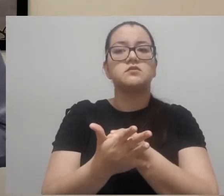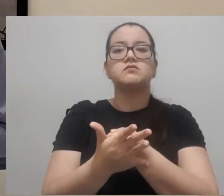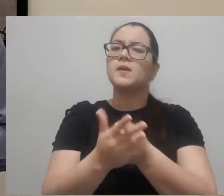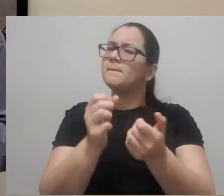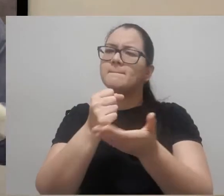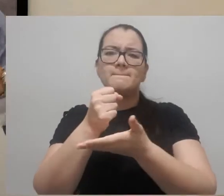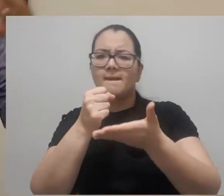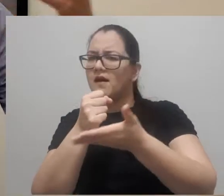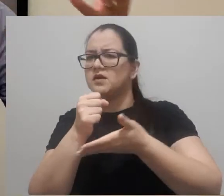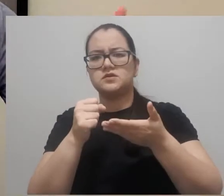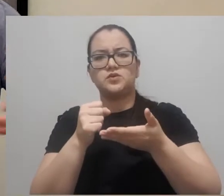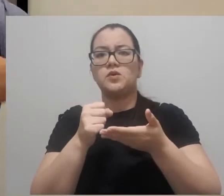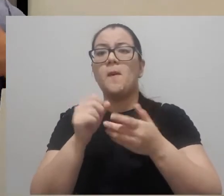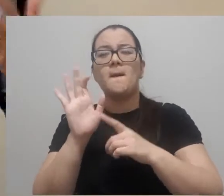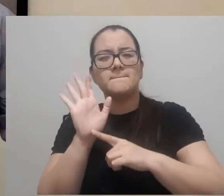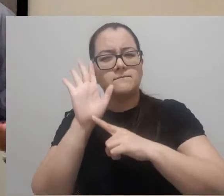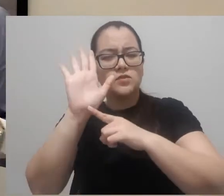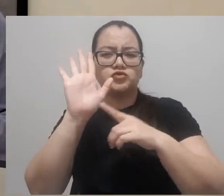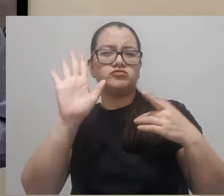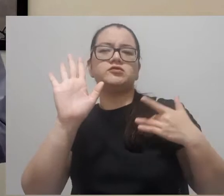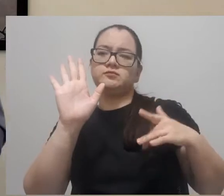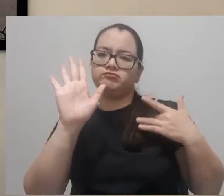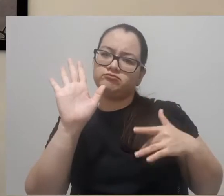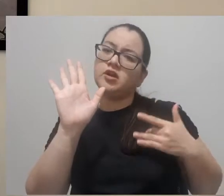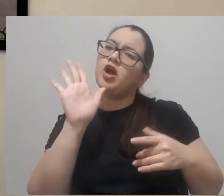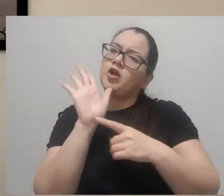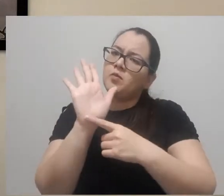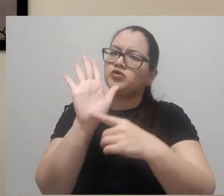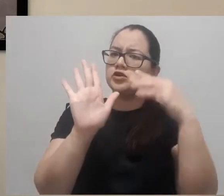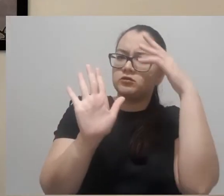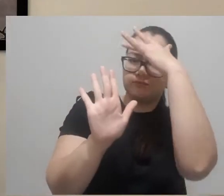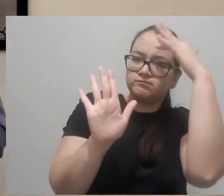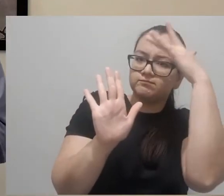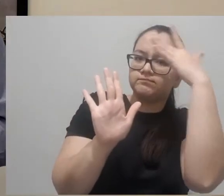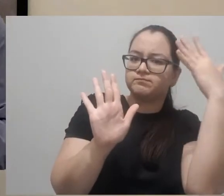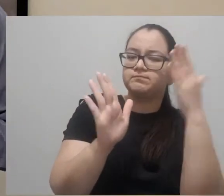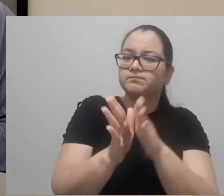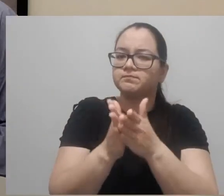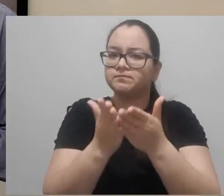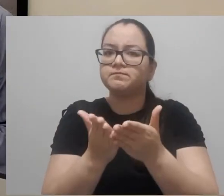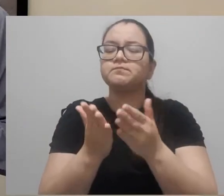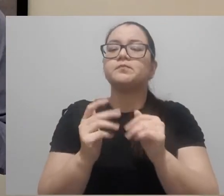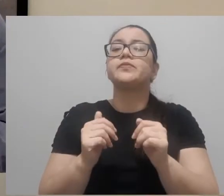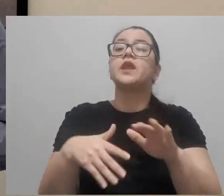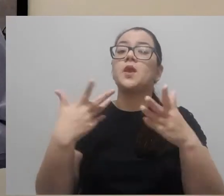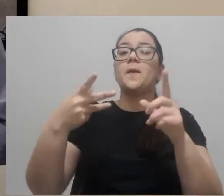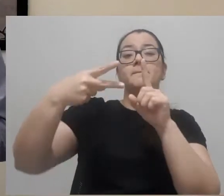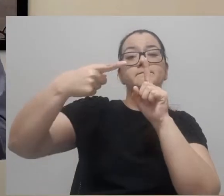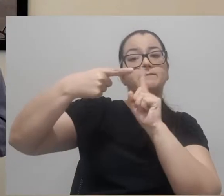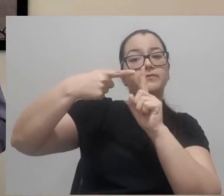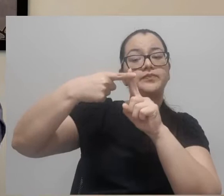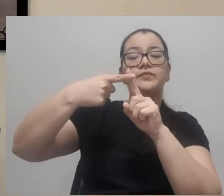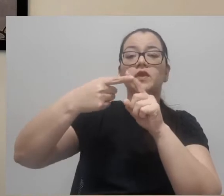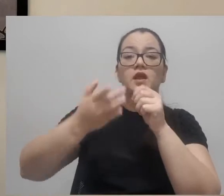básicas para demonstrar a piedade, a religiosidade, e eles não abriam mão disso, que era o dar esmolas, a oração